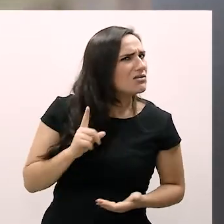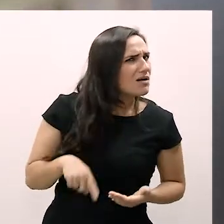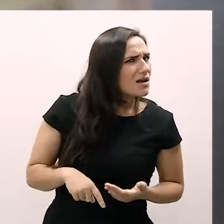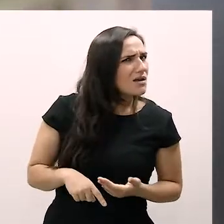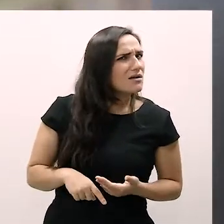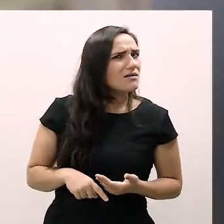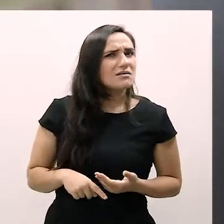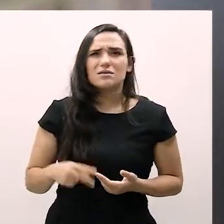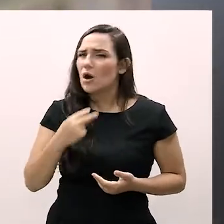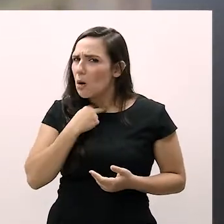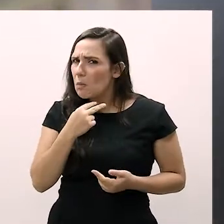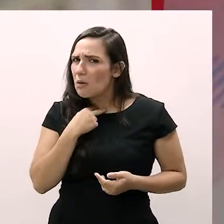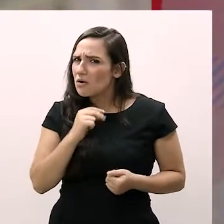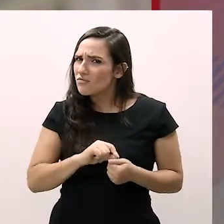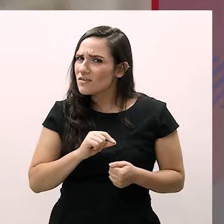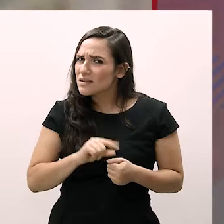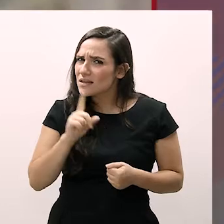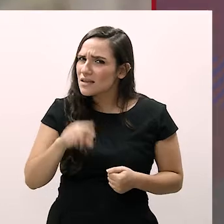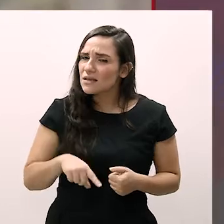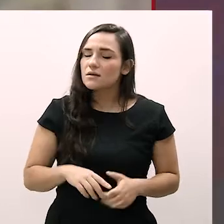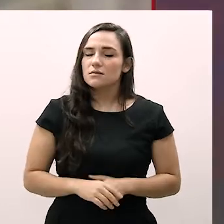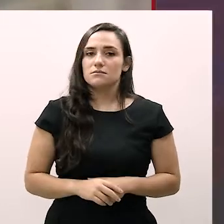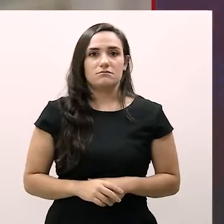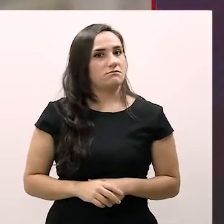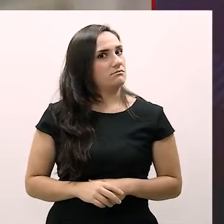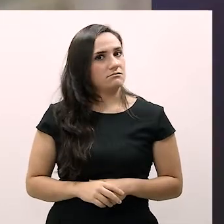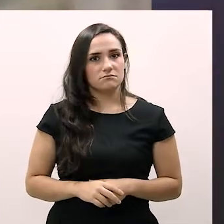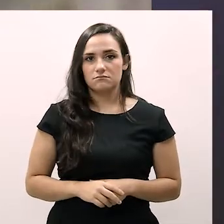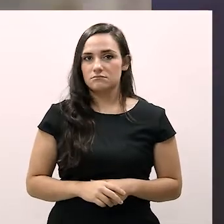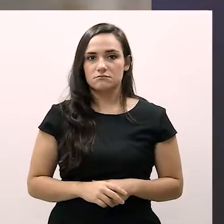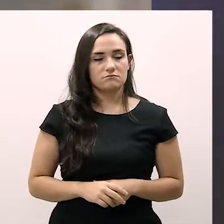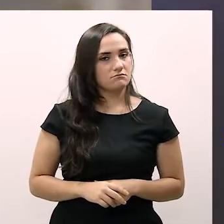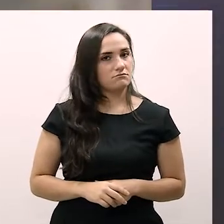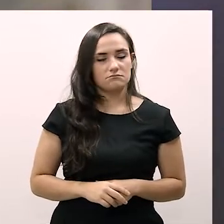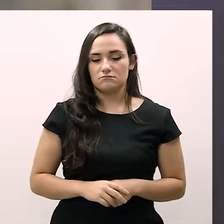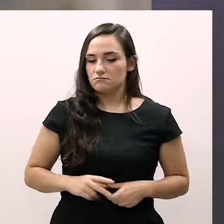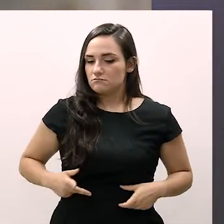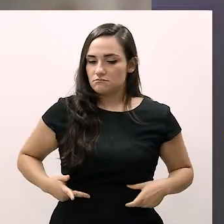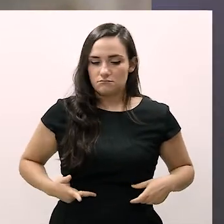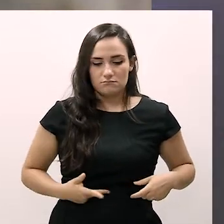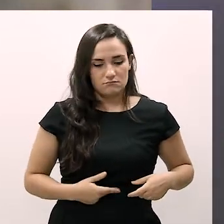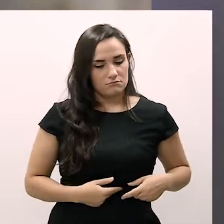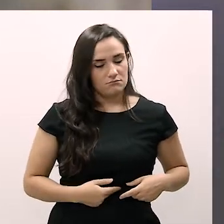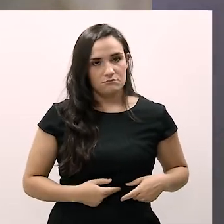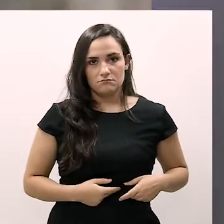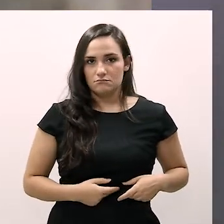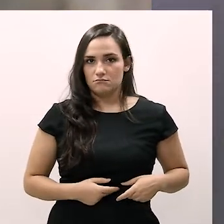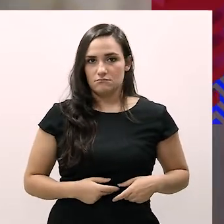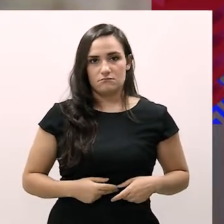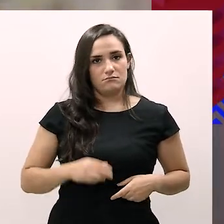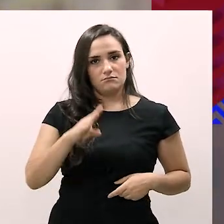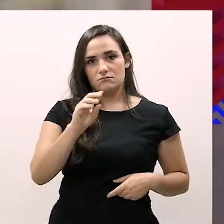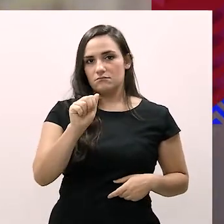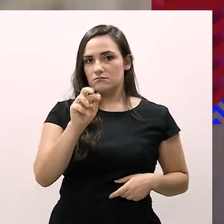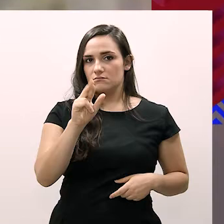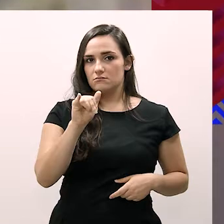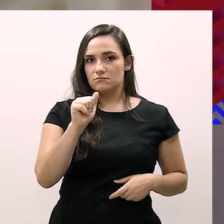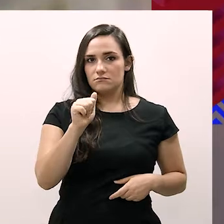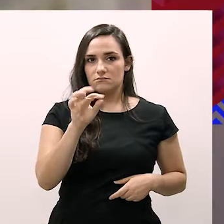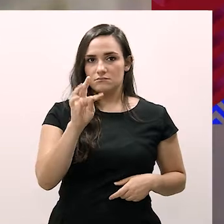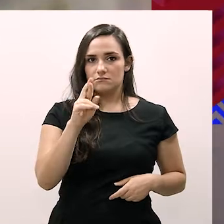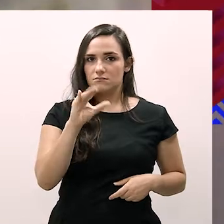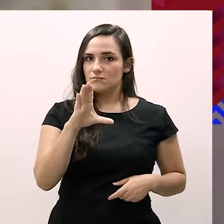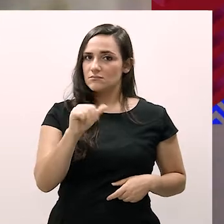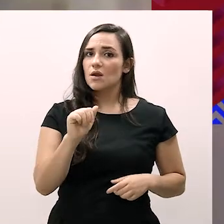esse o objetivo. Não, a cirurgia bariátrica não tem, nunca teve e nunca terá a ideia de ser